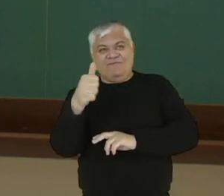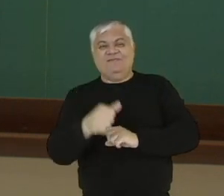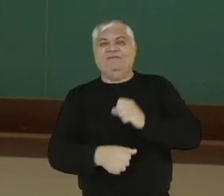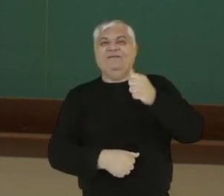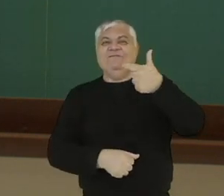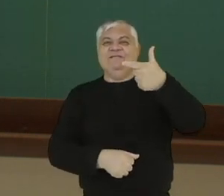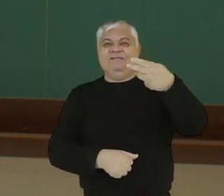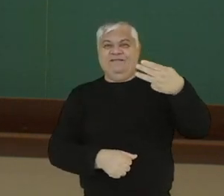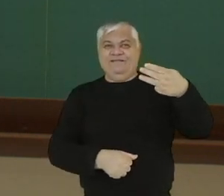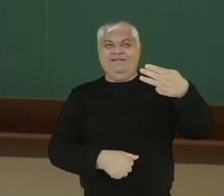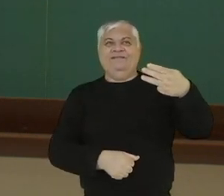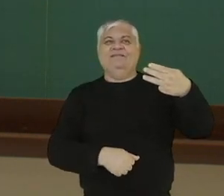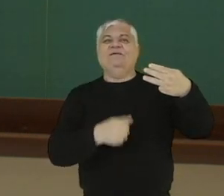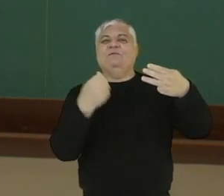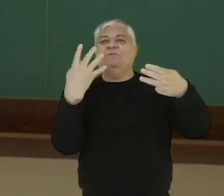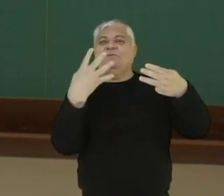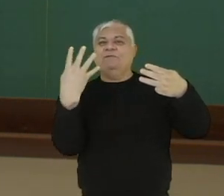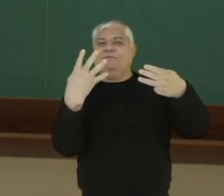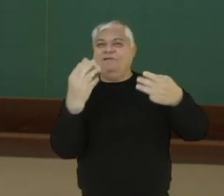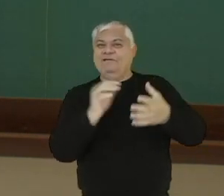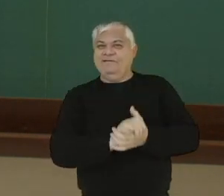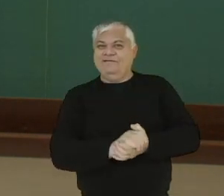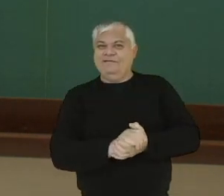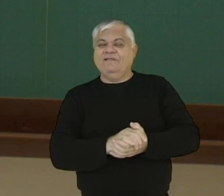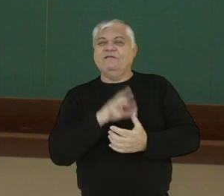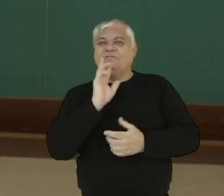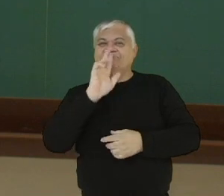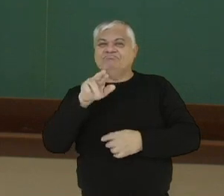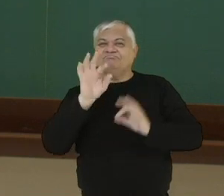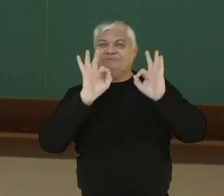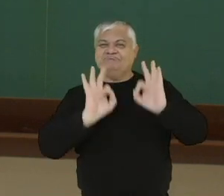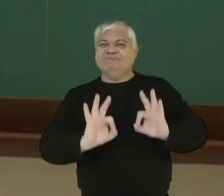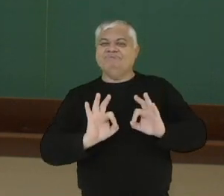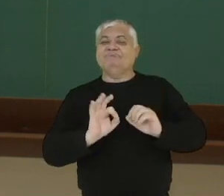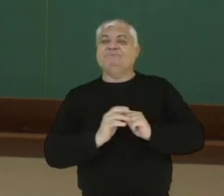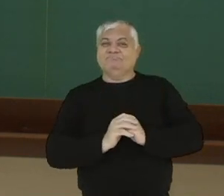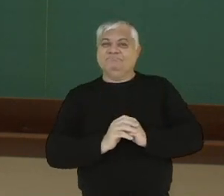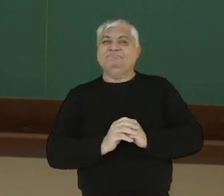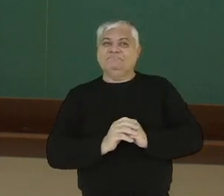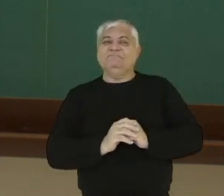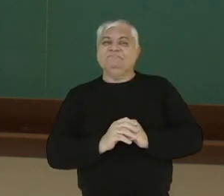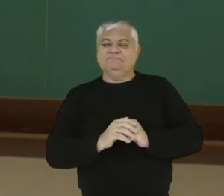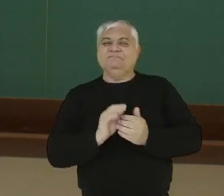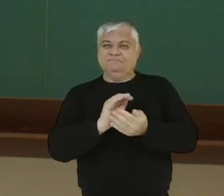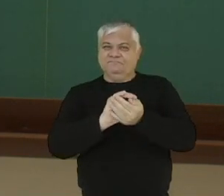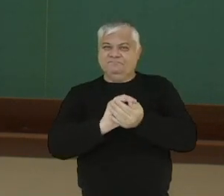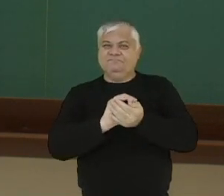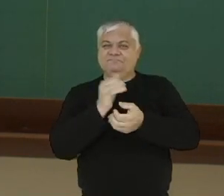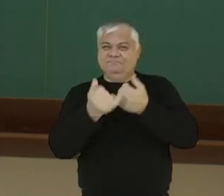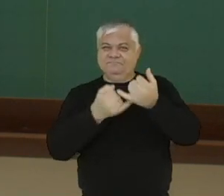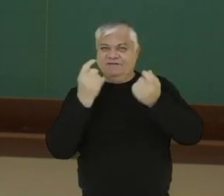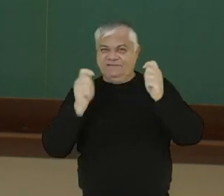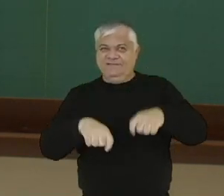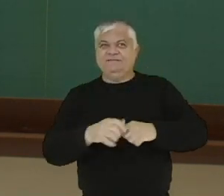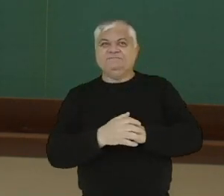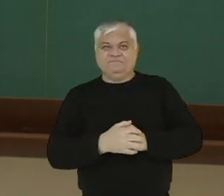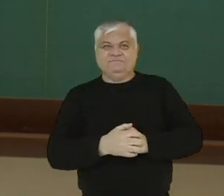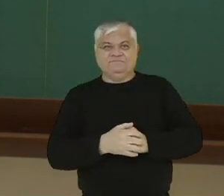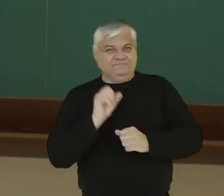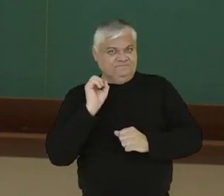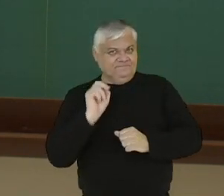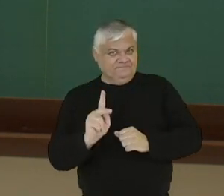o 23 e o 44. São os resultados possíveis entre esses números que estão aqui no quadrado, no nosso